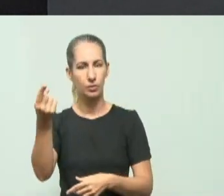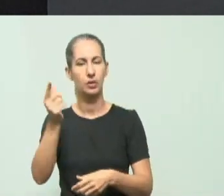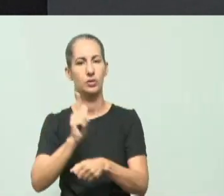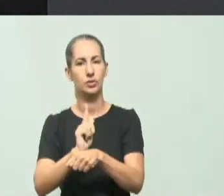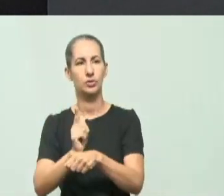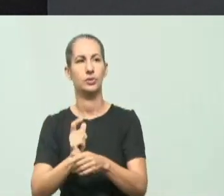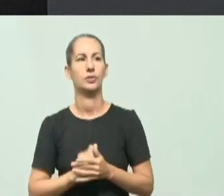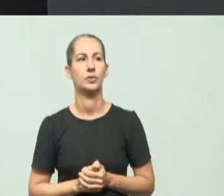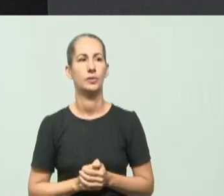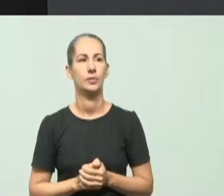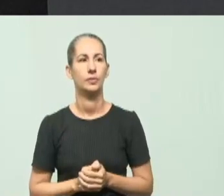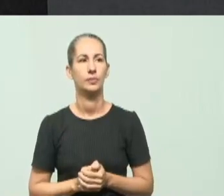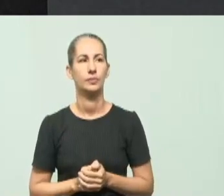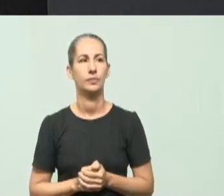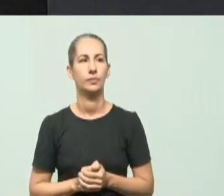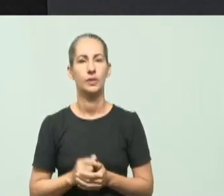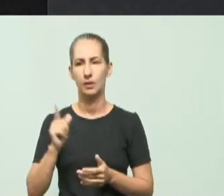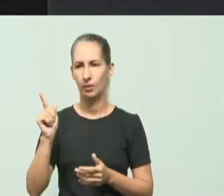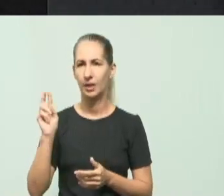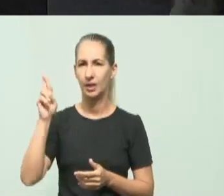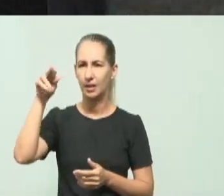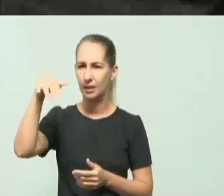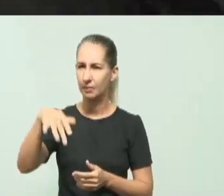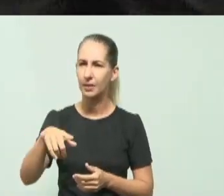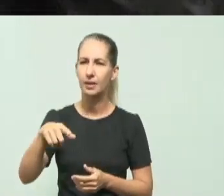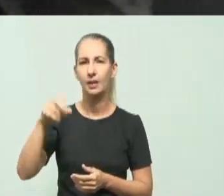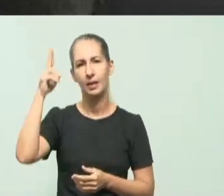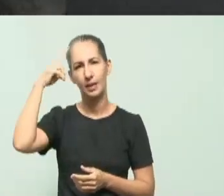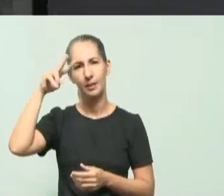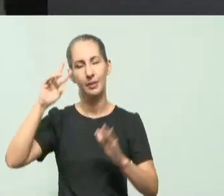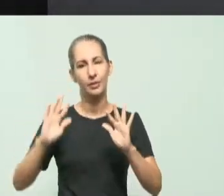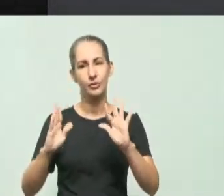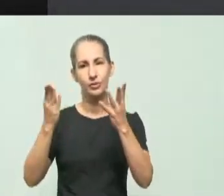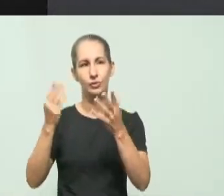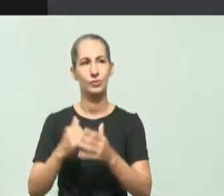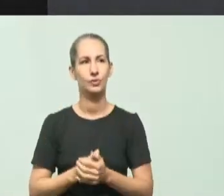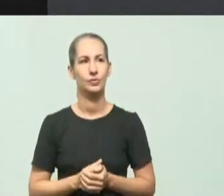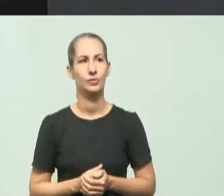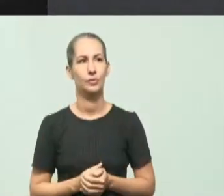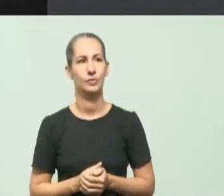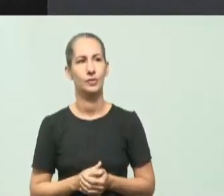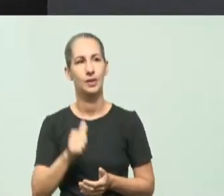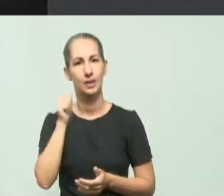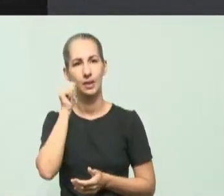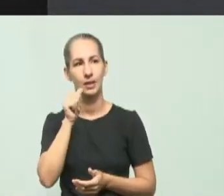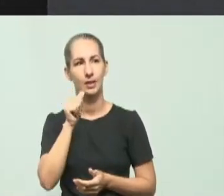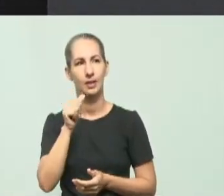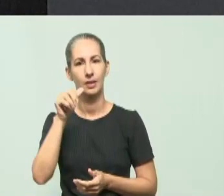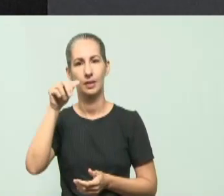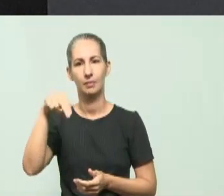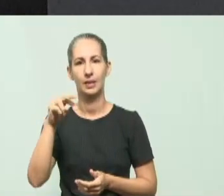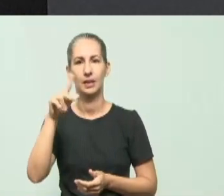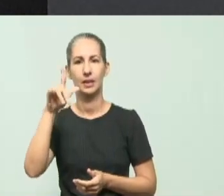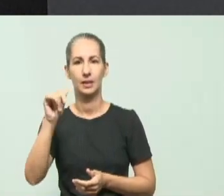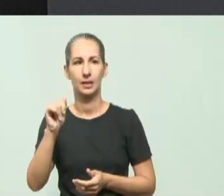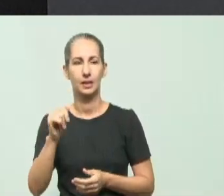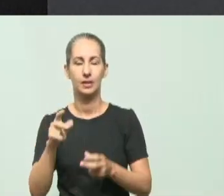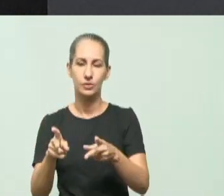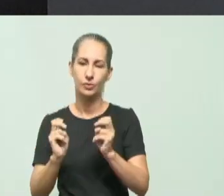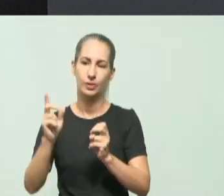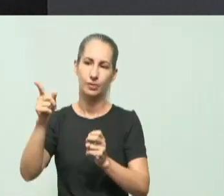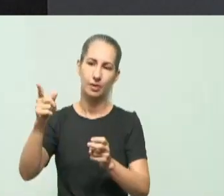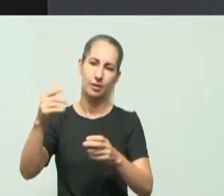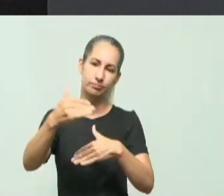vereador Anderson. Eu vim agora pela Ribeira e lembrei do show da saudosa cantora Marília Mendonça, que escolheu